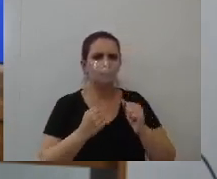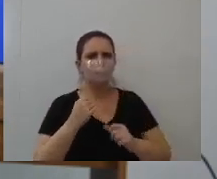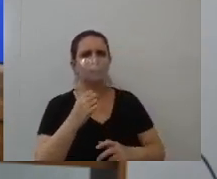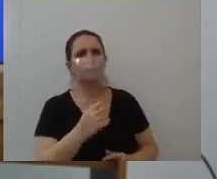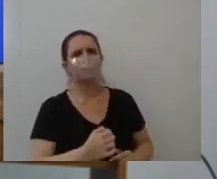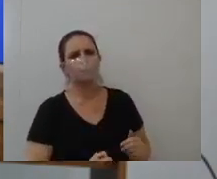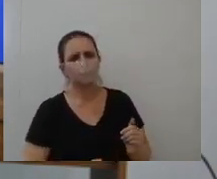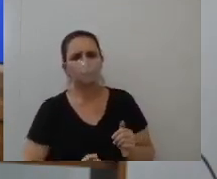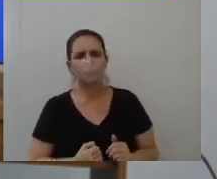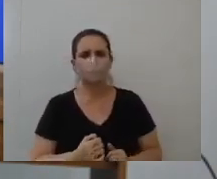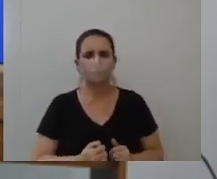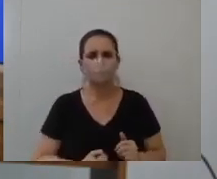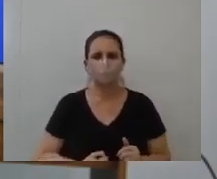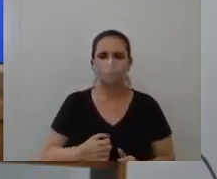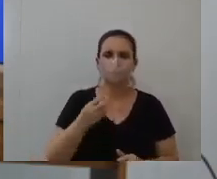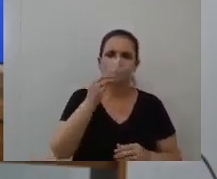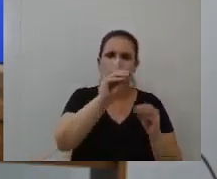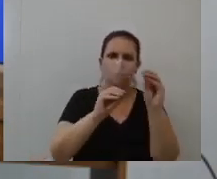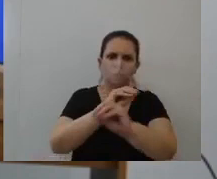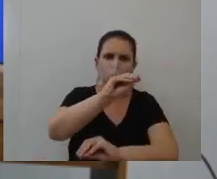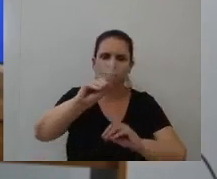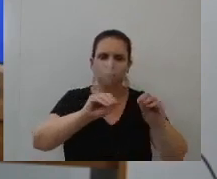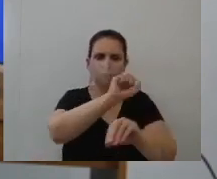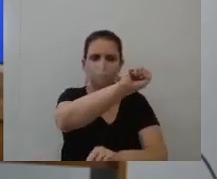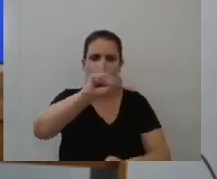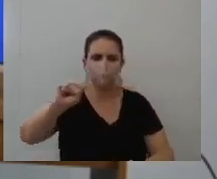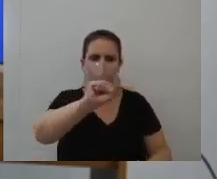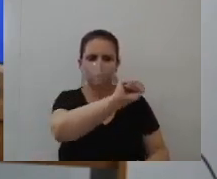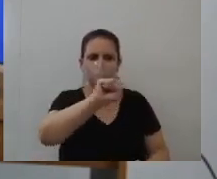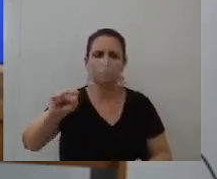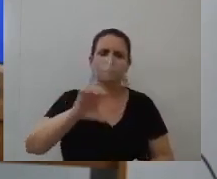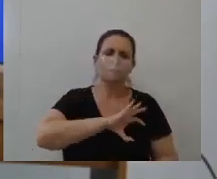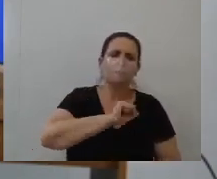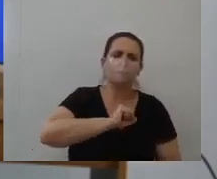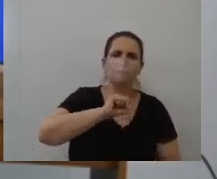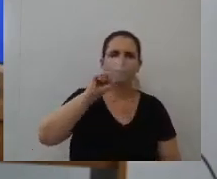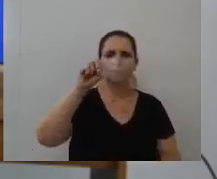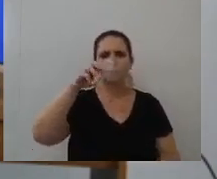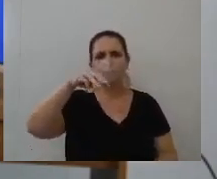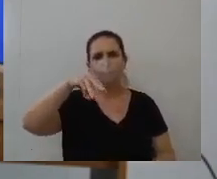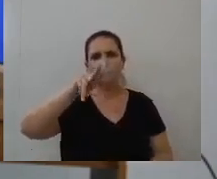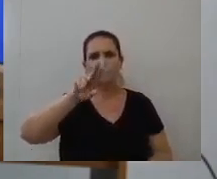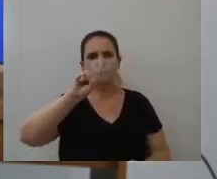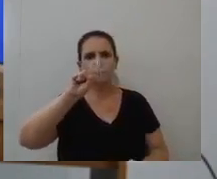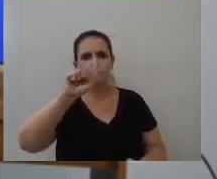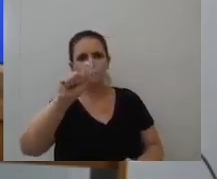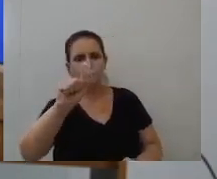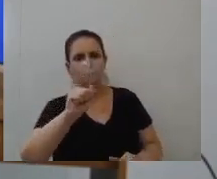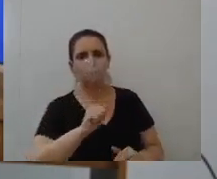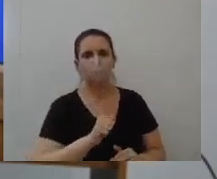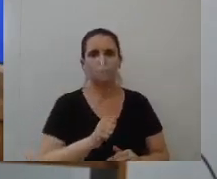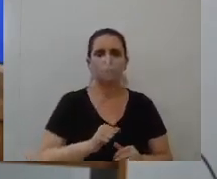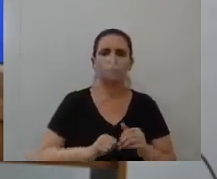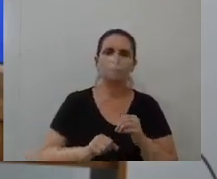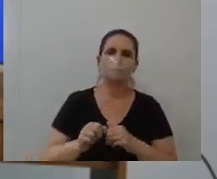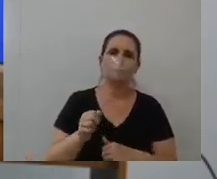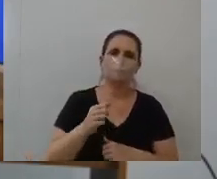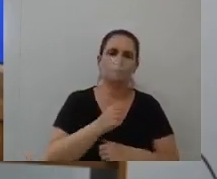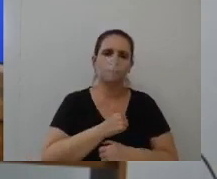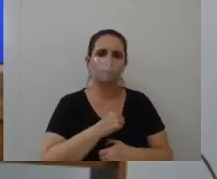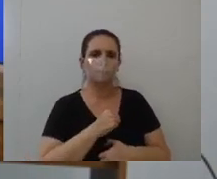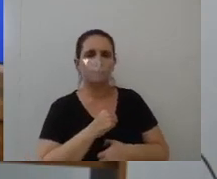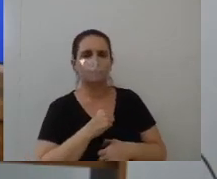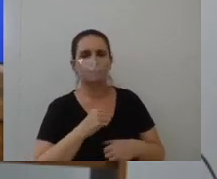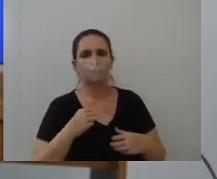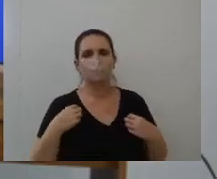meço distância, me Um cheiro pra minha sogra que adora musa. Eu dou um boi Eita. pra não entrar em uma briga. Segura. Mas eu dou